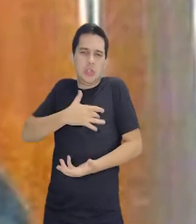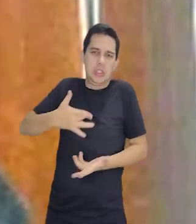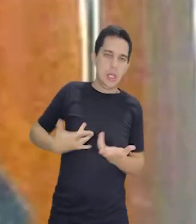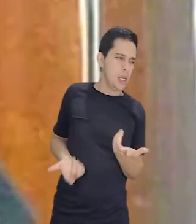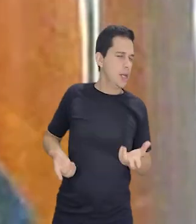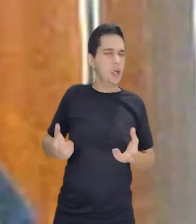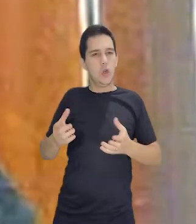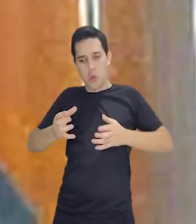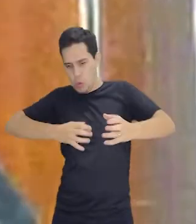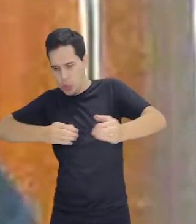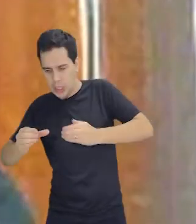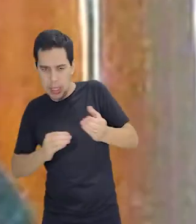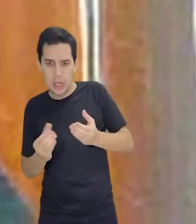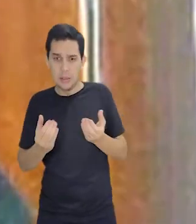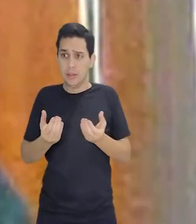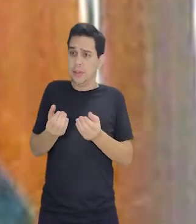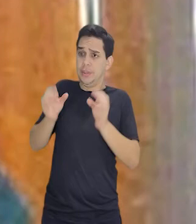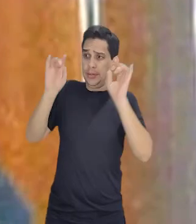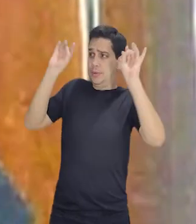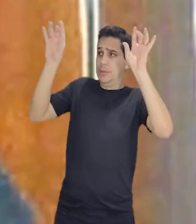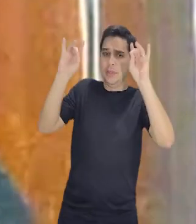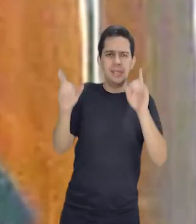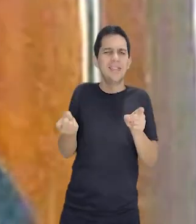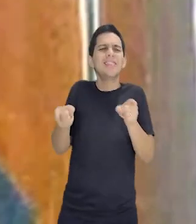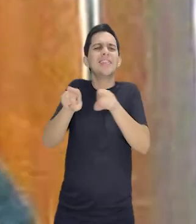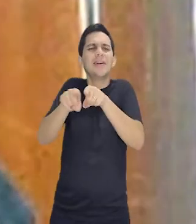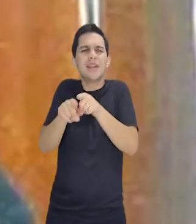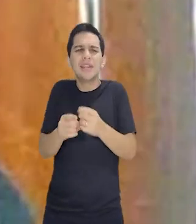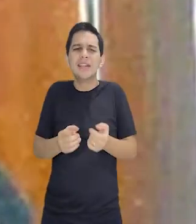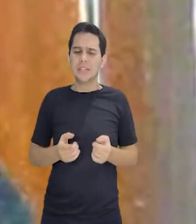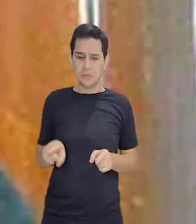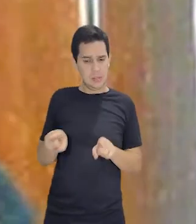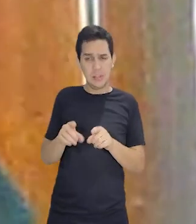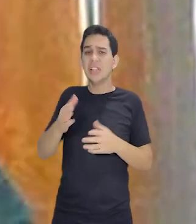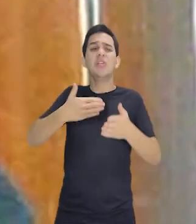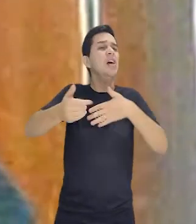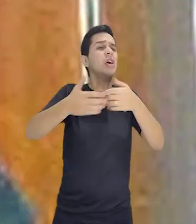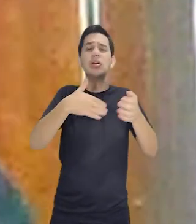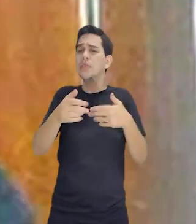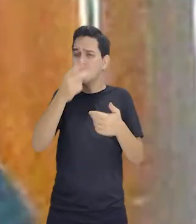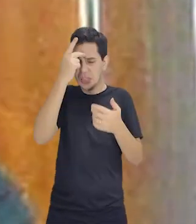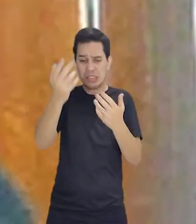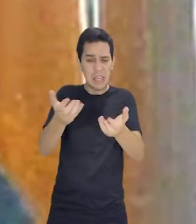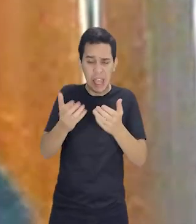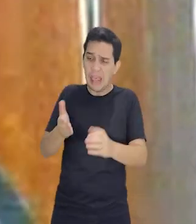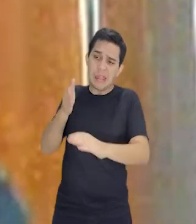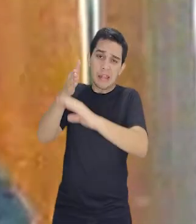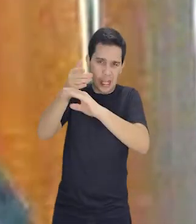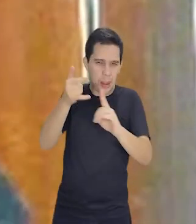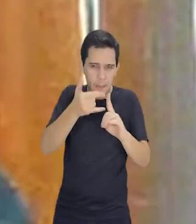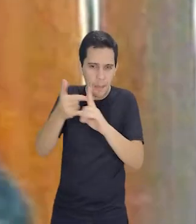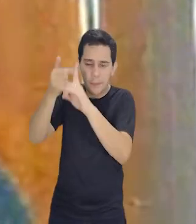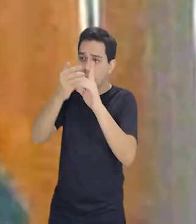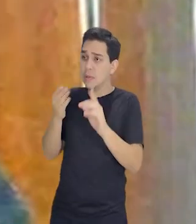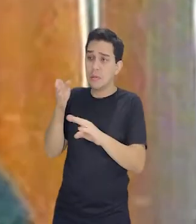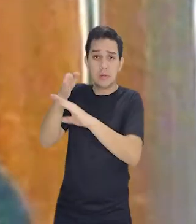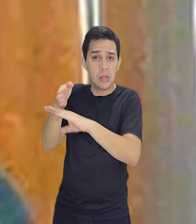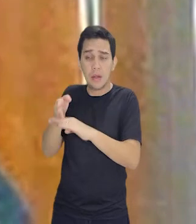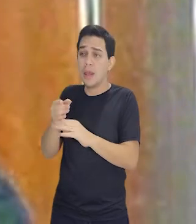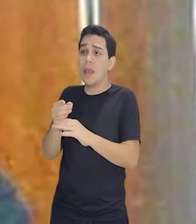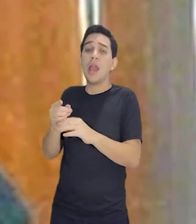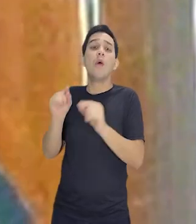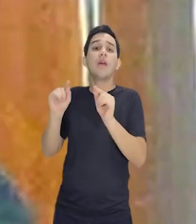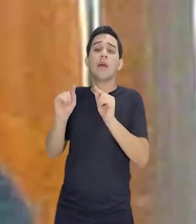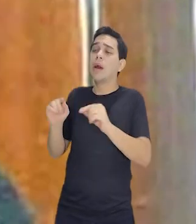Atuação Especializada. E também estamos abertos para quem quiser participar desse espaço, que é um espaço de discussão e também